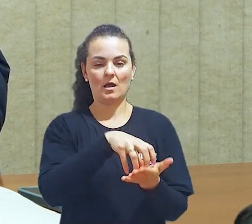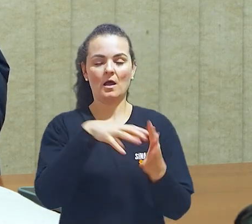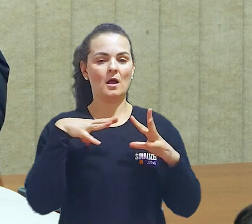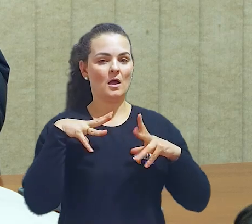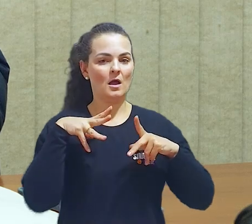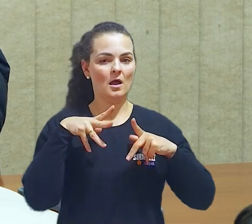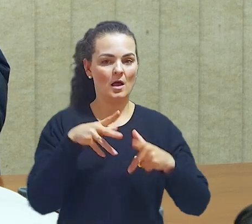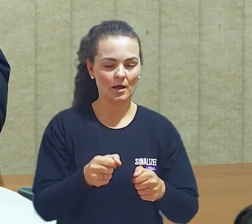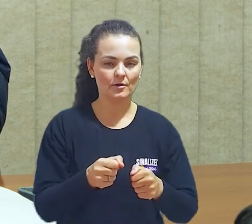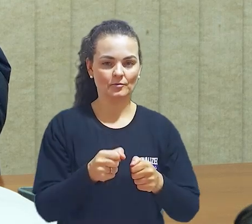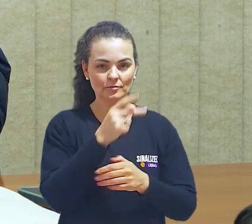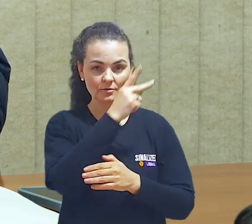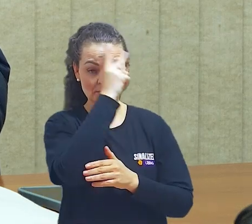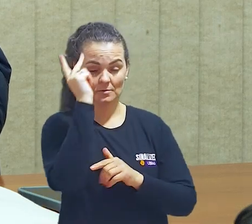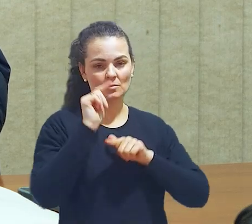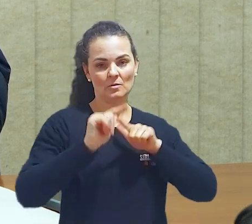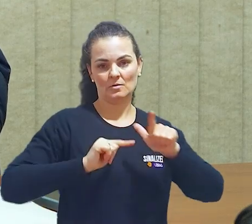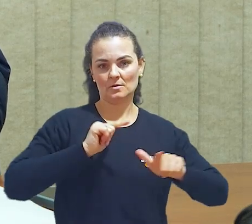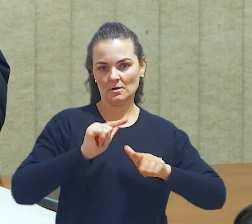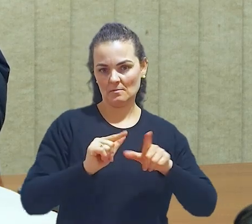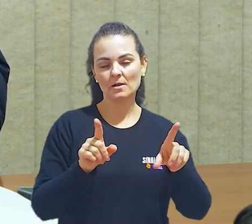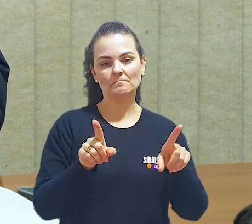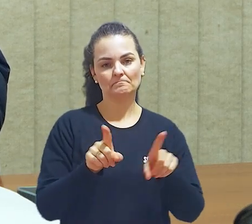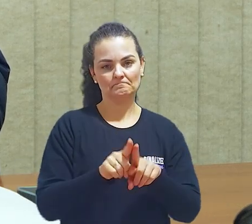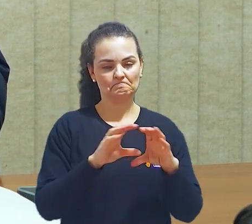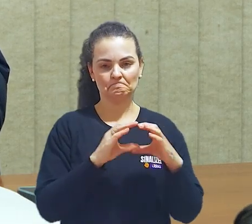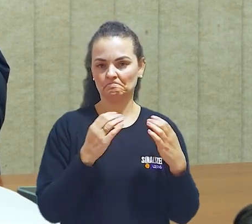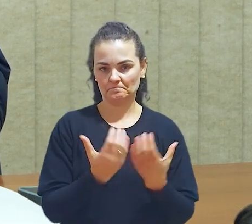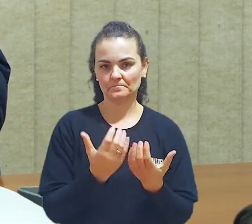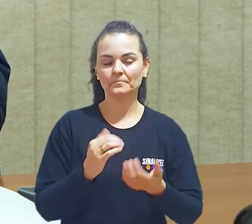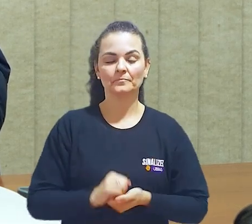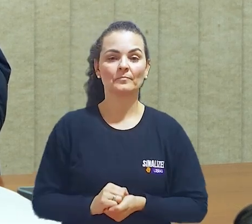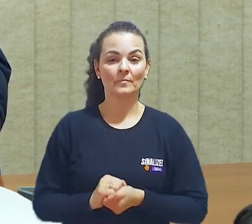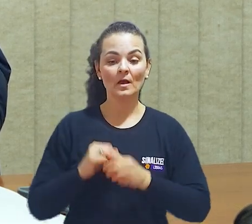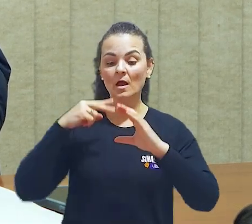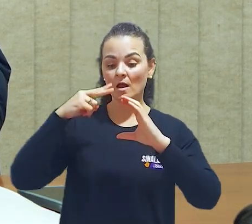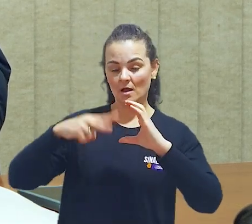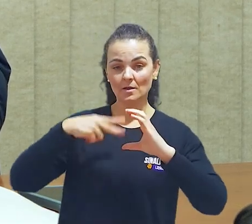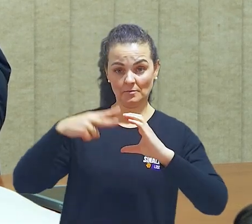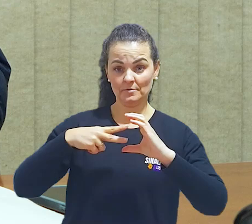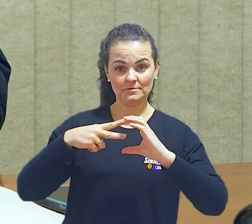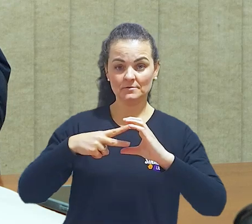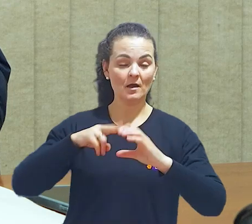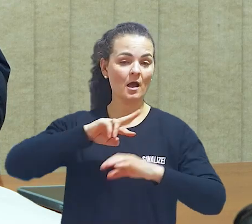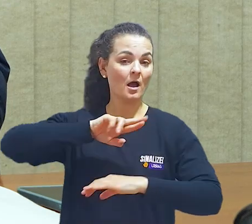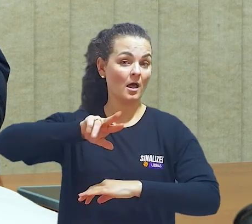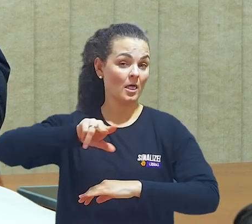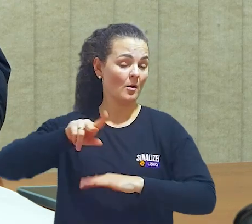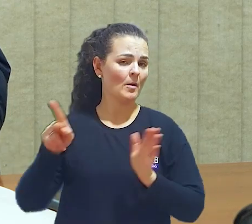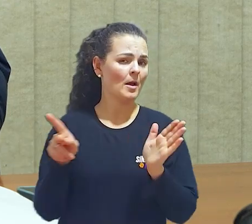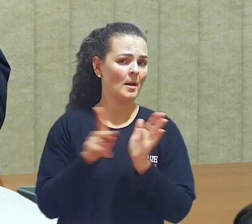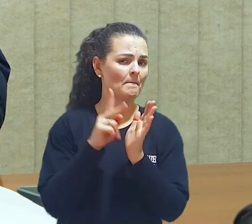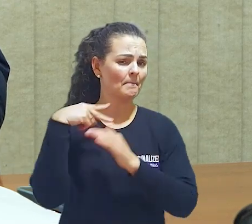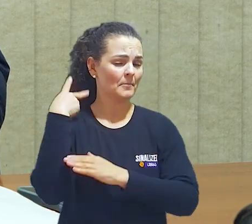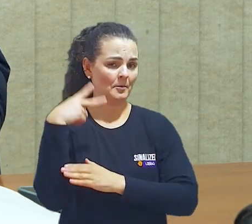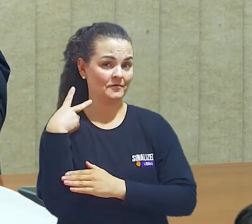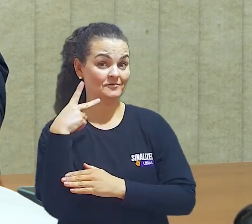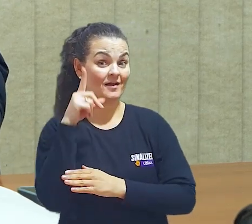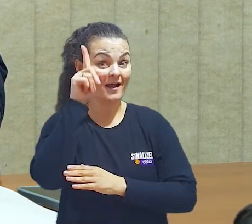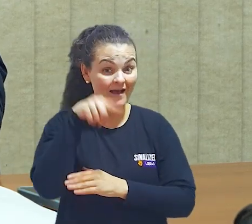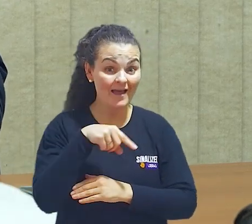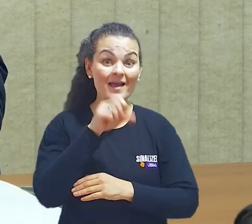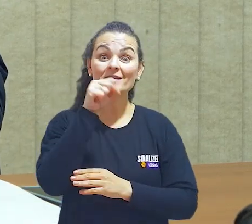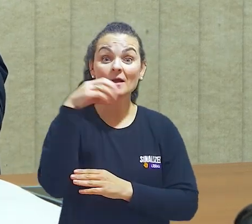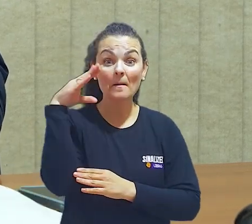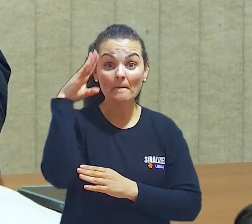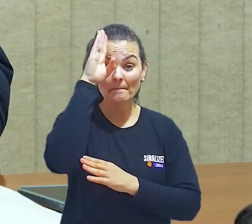os servidores da casa, e até eu sempre digo, a Câmara de Vereadores não é para os vereadores, é para a população e principalmente